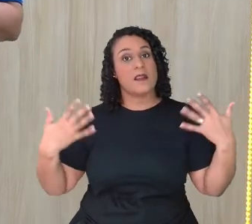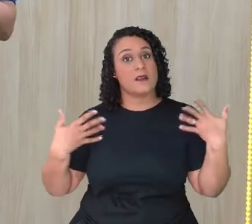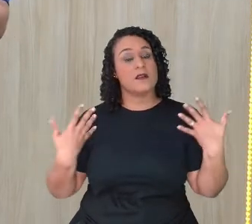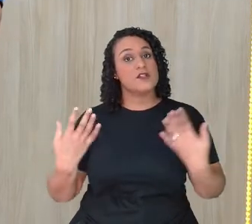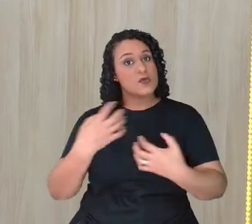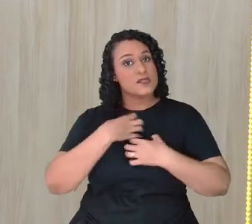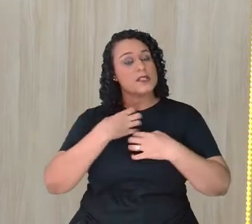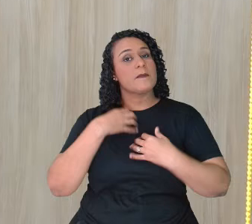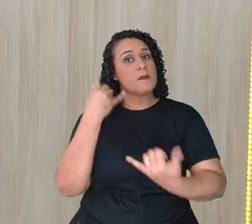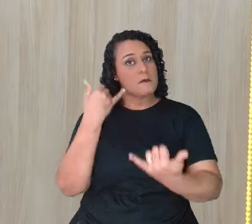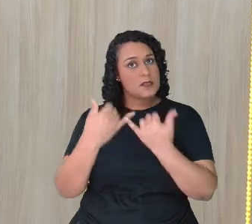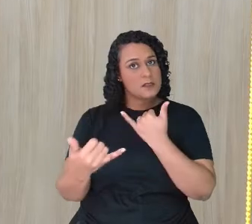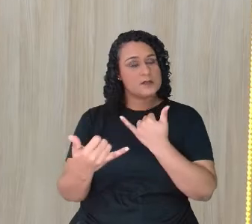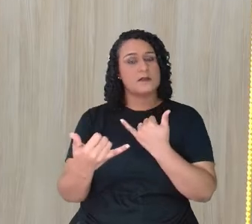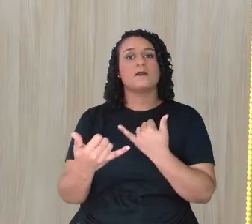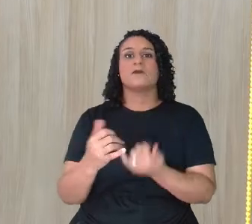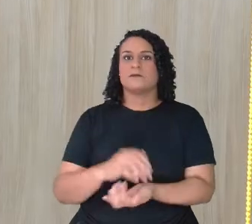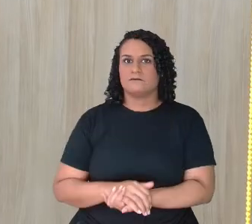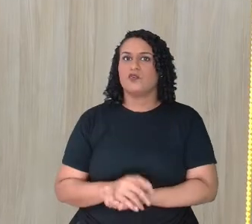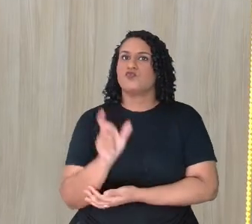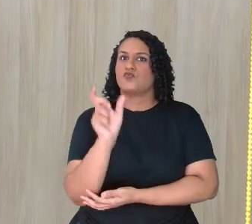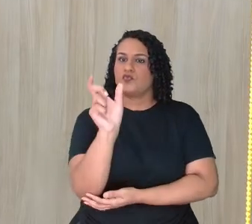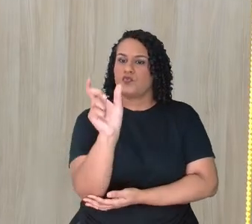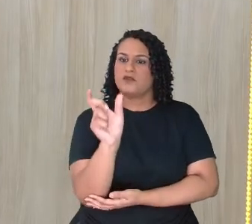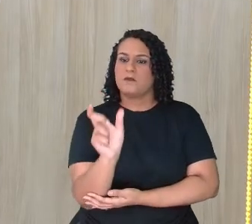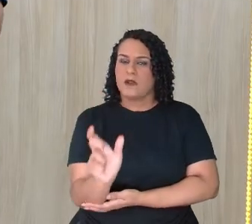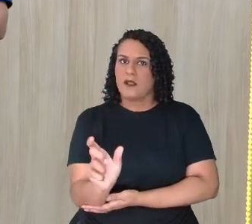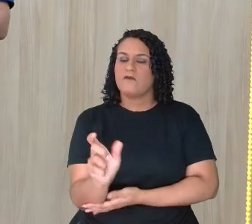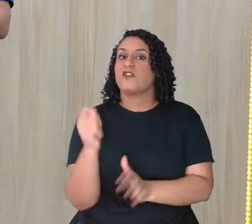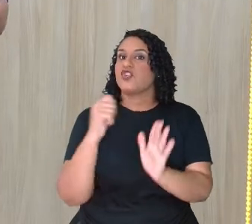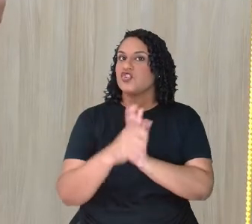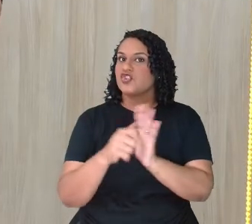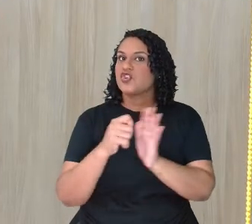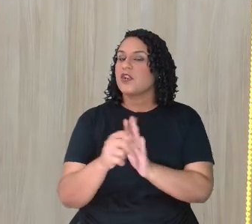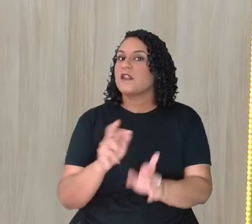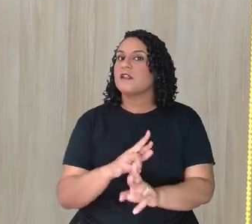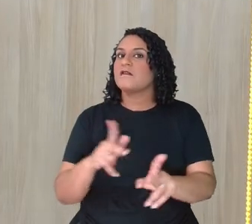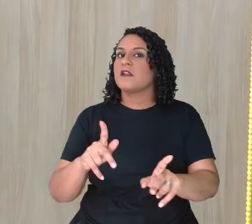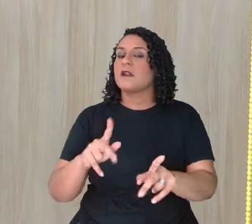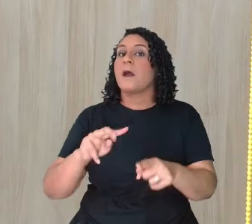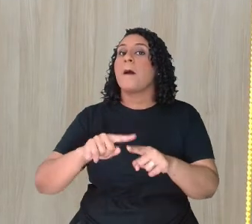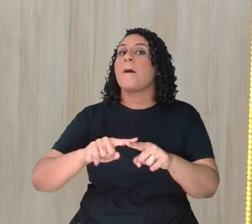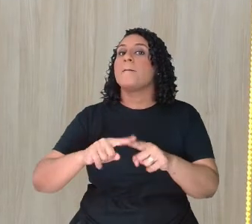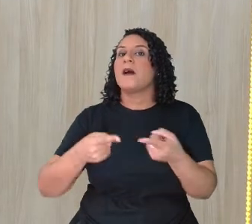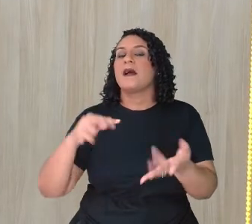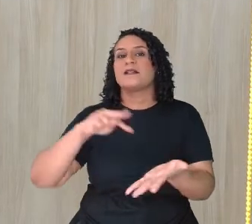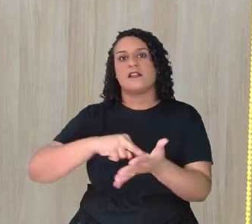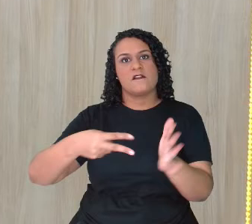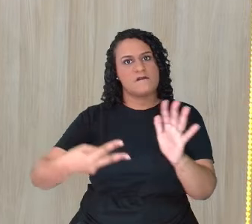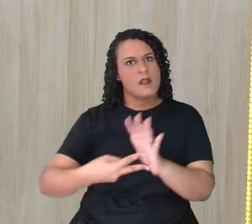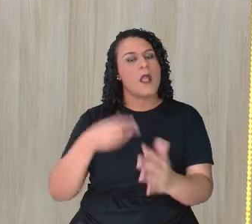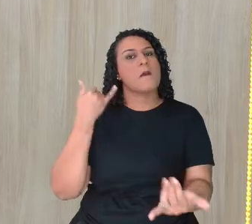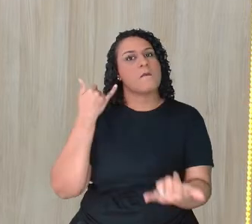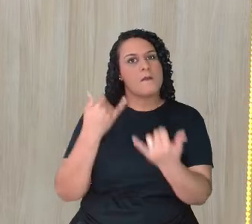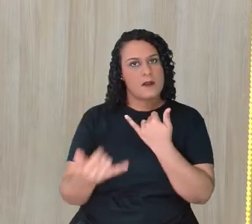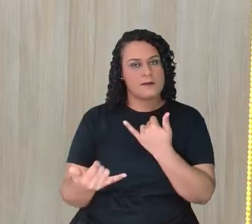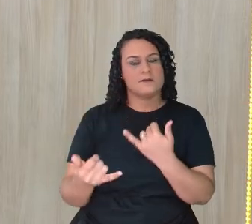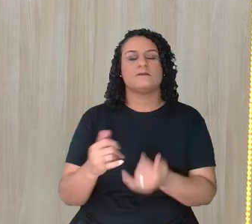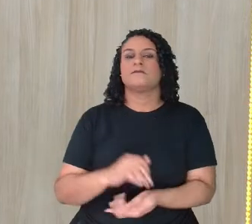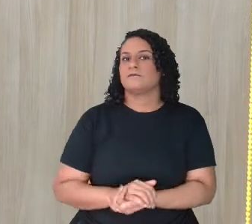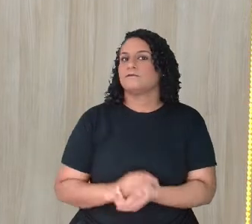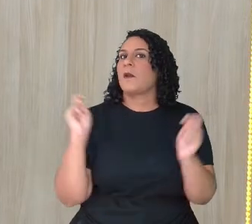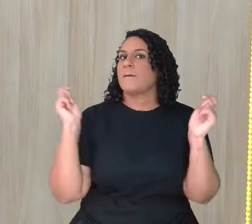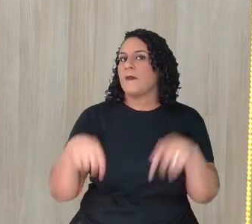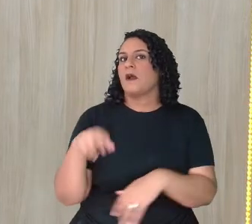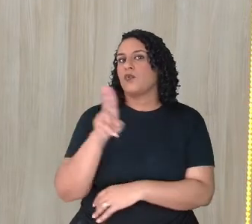estou também falando duas palavras com grafias diferentes, mas que têm o mesmo sentido. Então, podemos usar